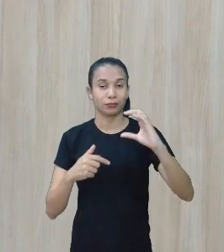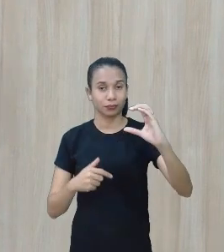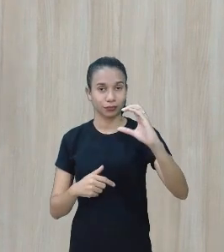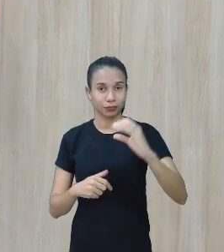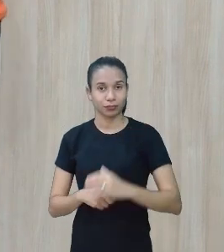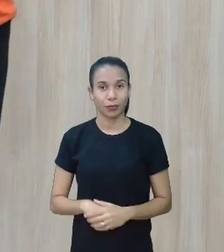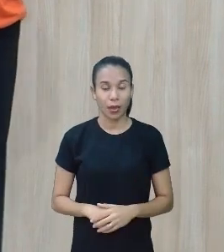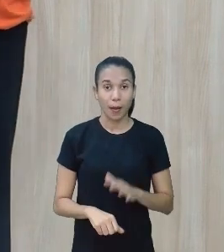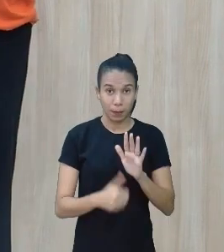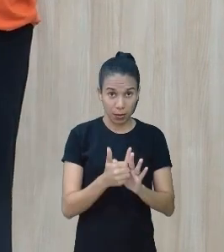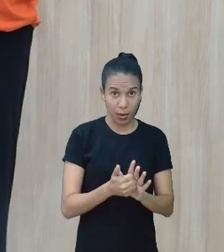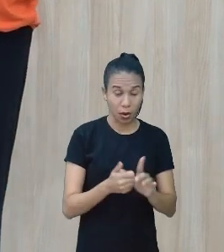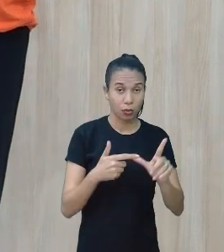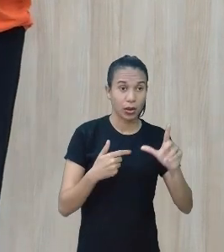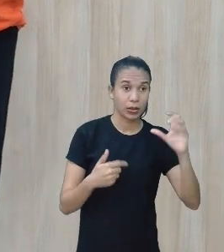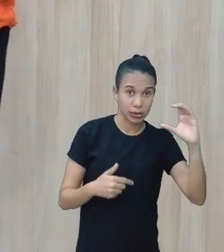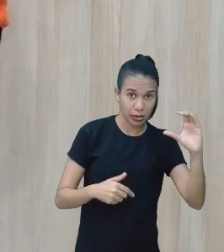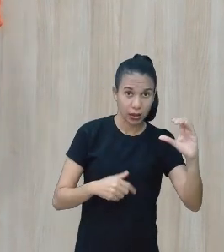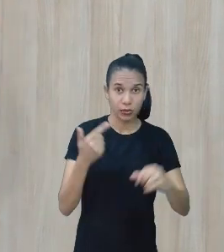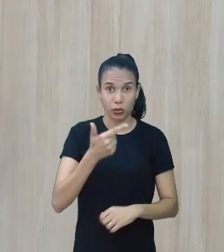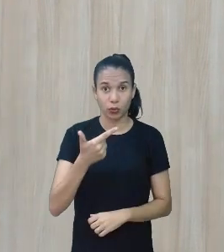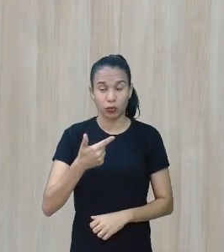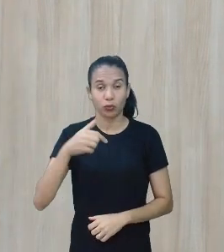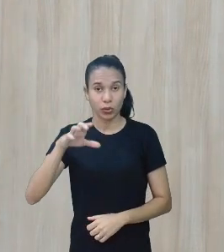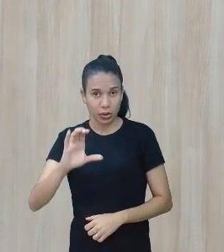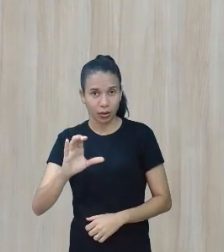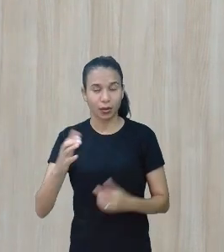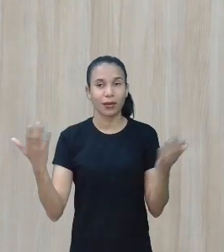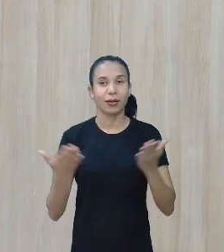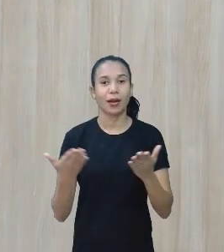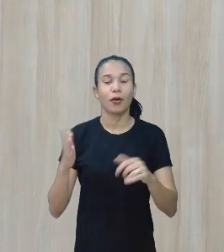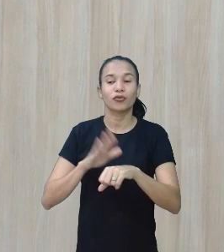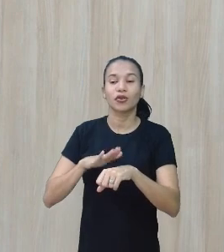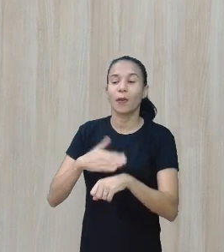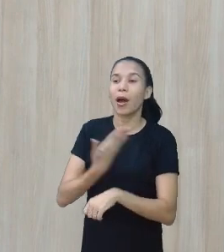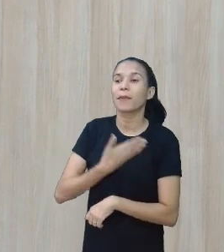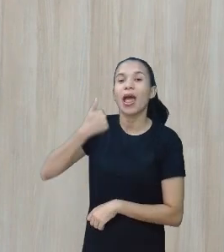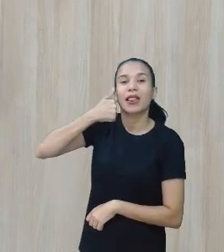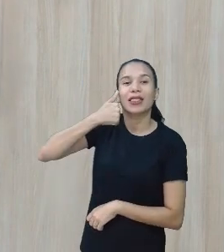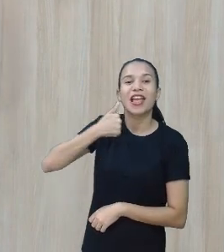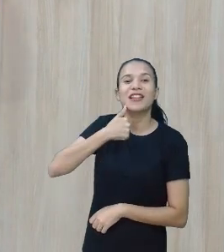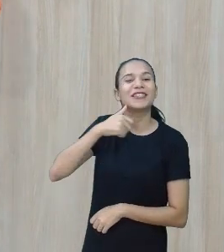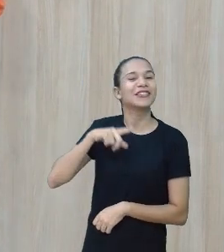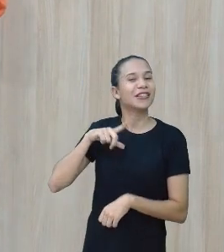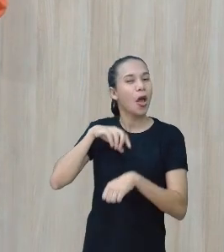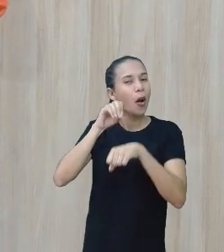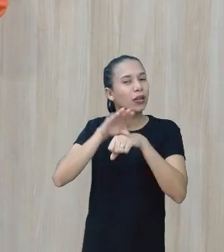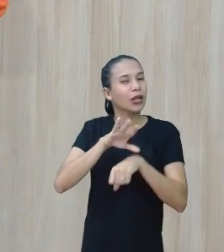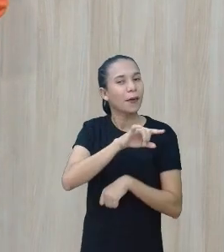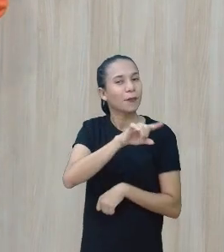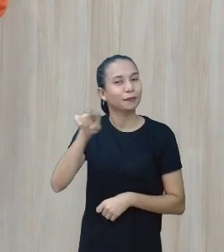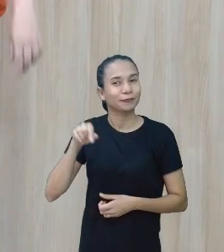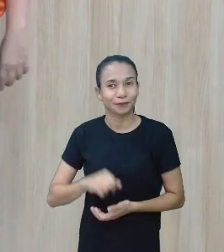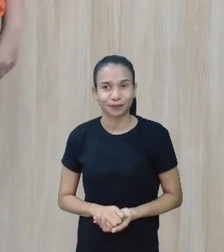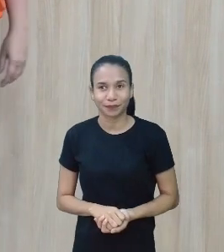C. Primeira questão foi letra C, segunda letra C. E agora eu vou chamar minha amiga Denise, que deve ter algum recadinho para